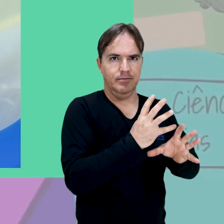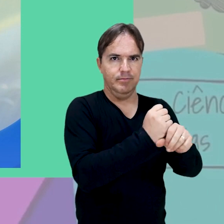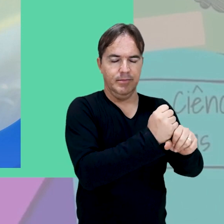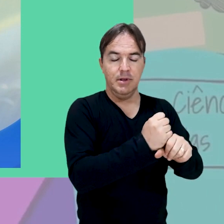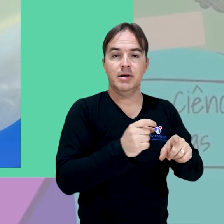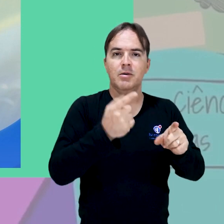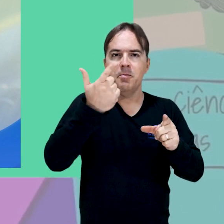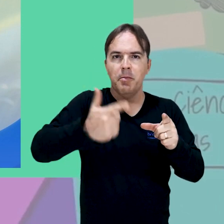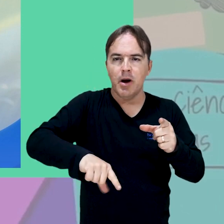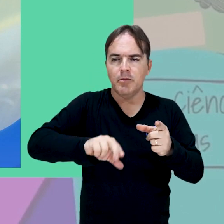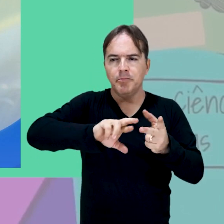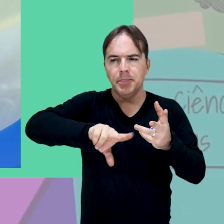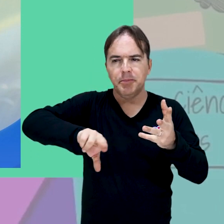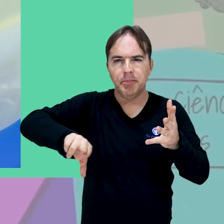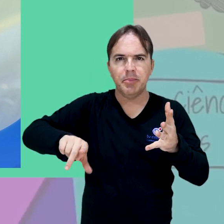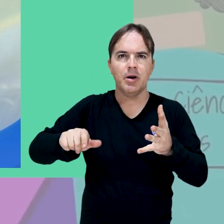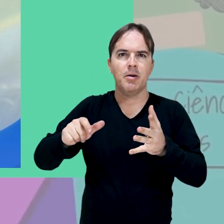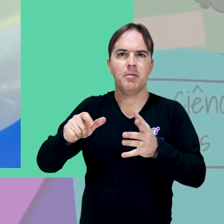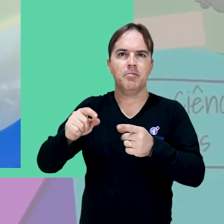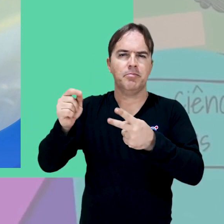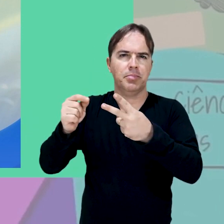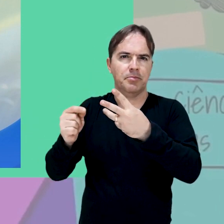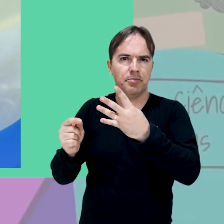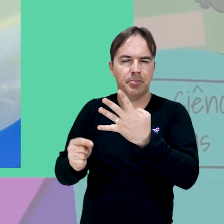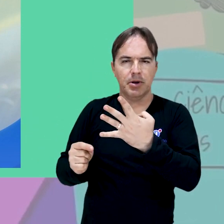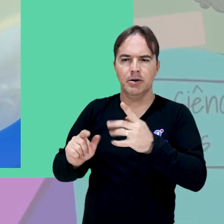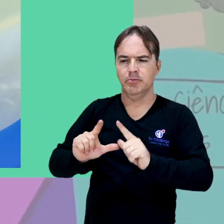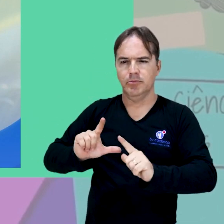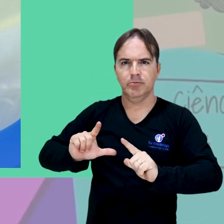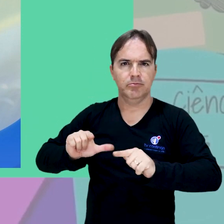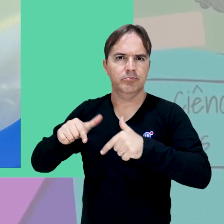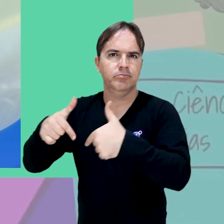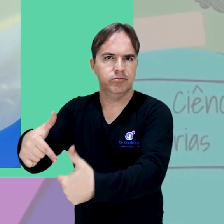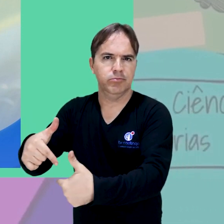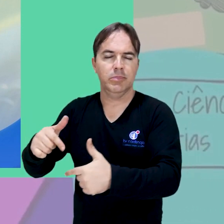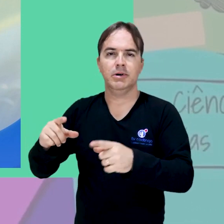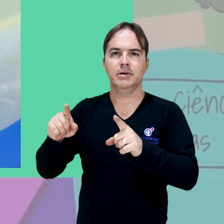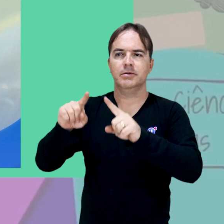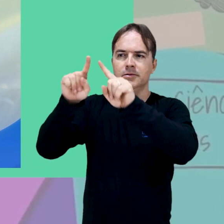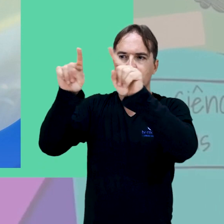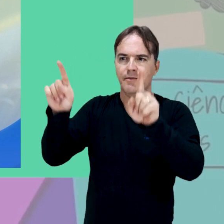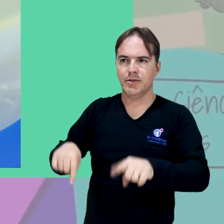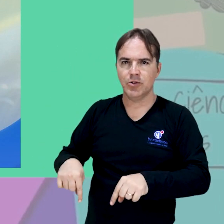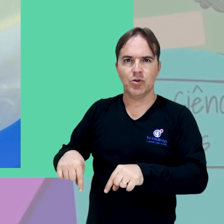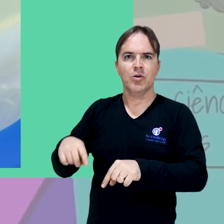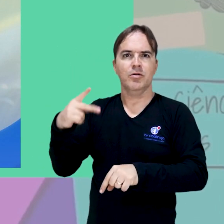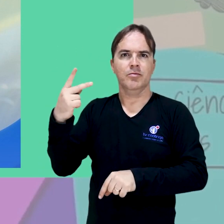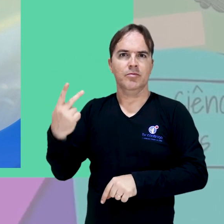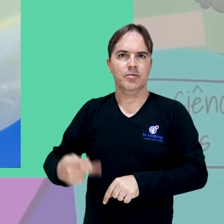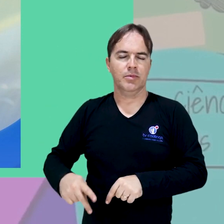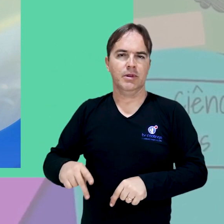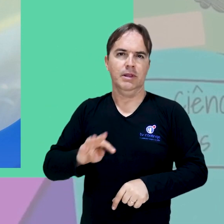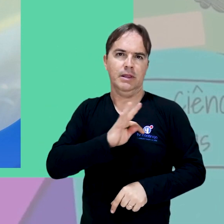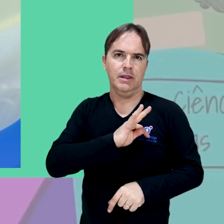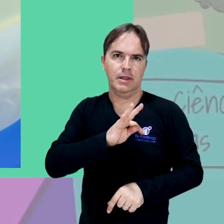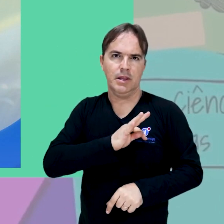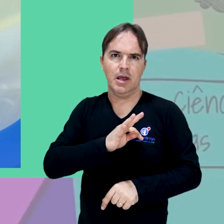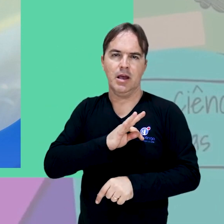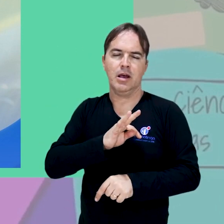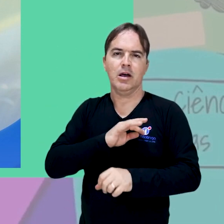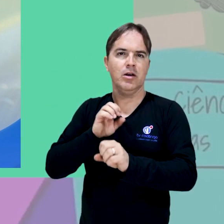outras modalidades ações afirmativas e para técnicos administrativos em